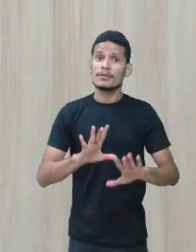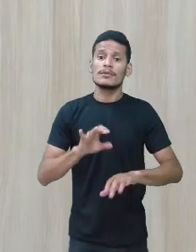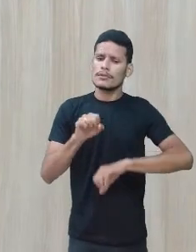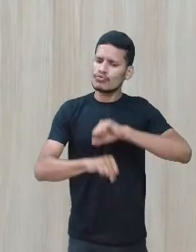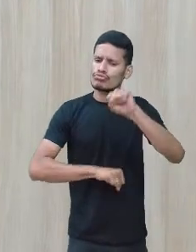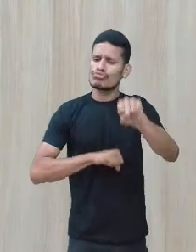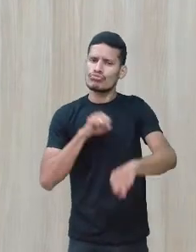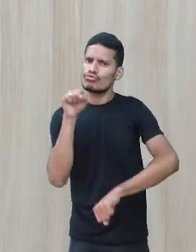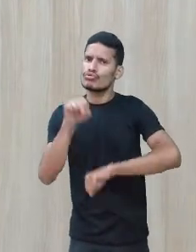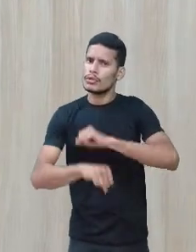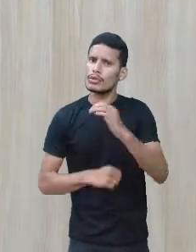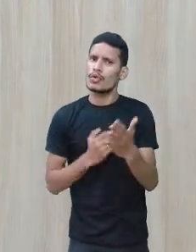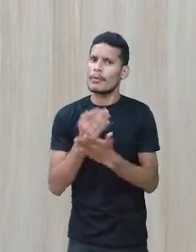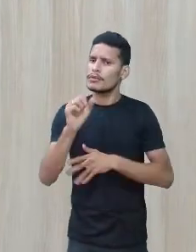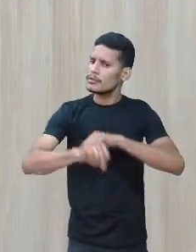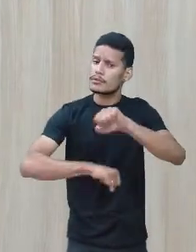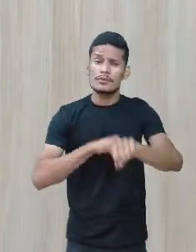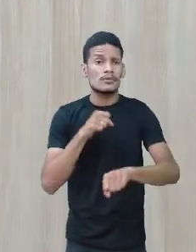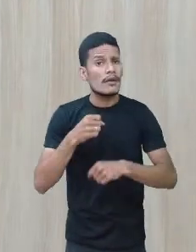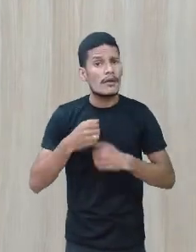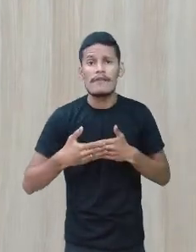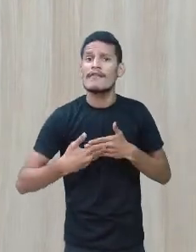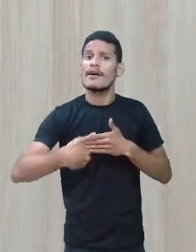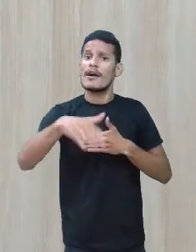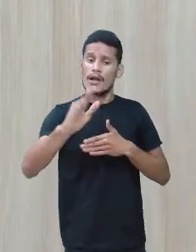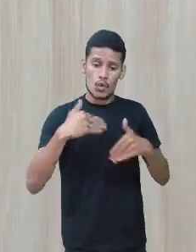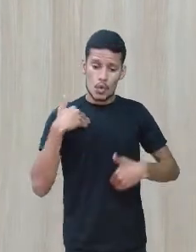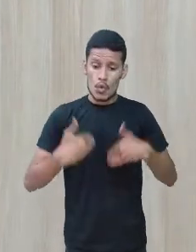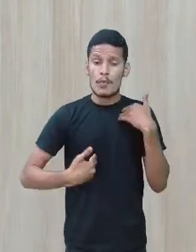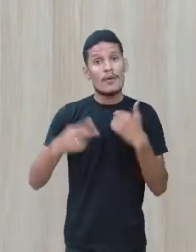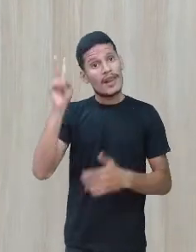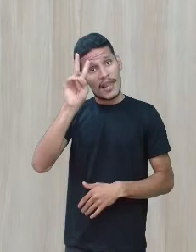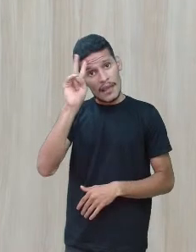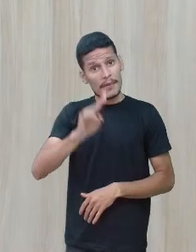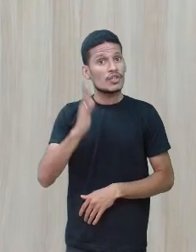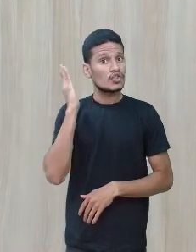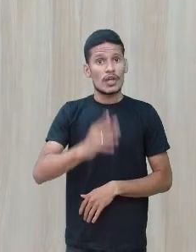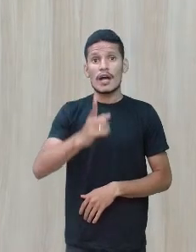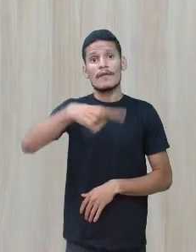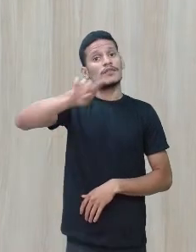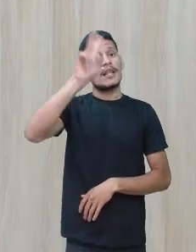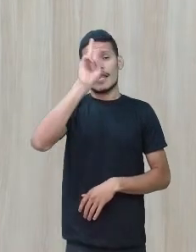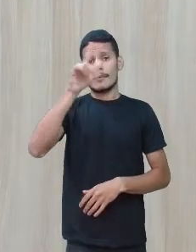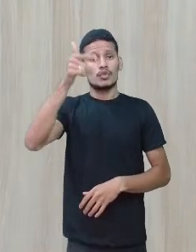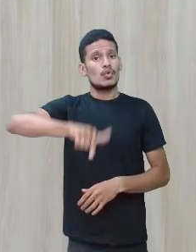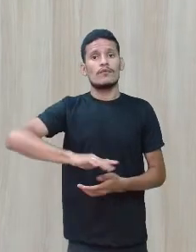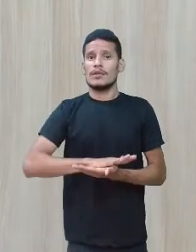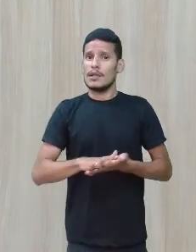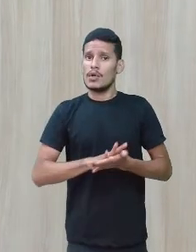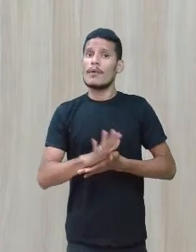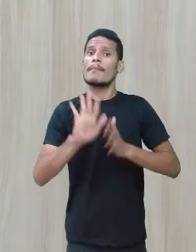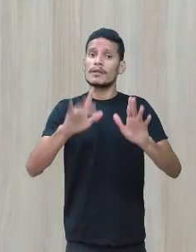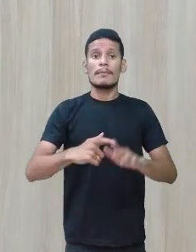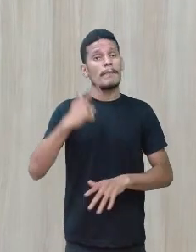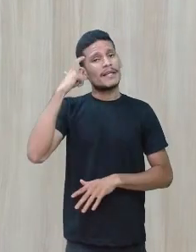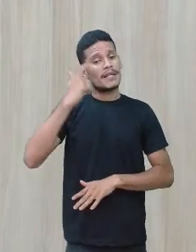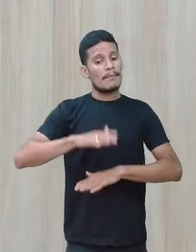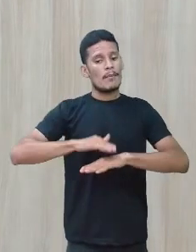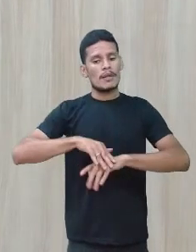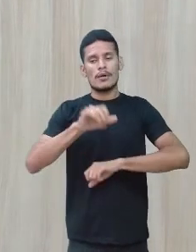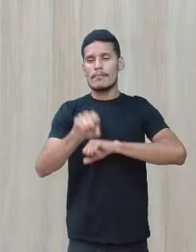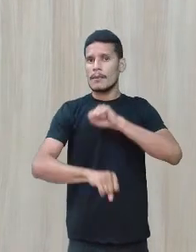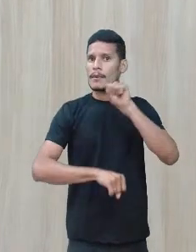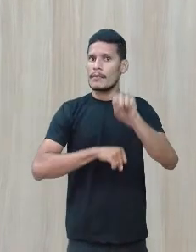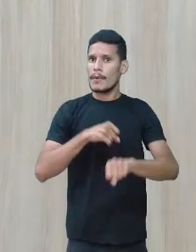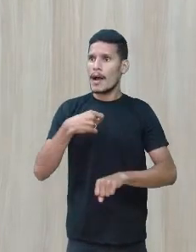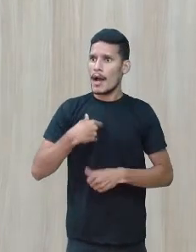você começa a andar, o seu corpo lembra, você não precisa mais lembrar, mas pensar naquela hora, tipo assim,